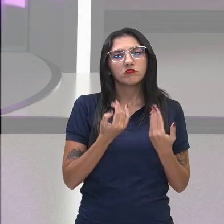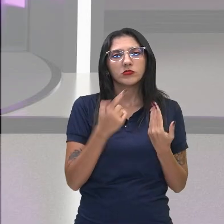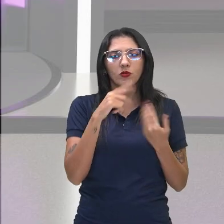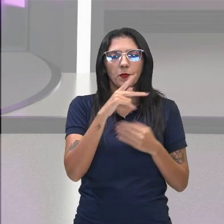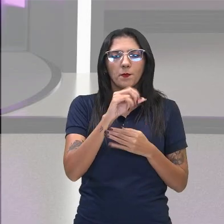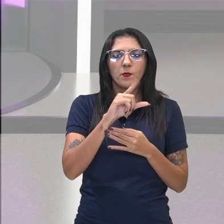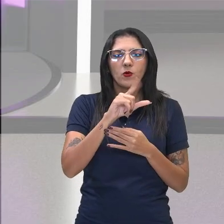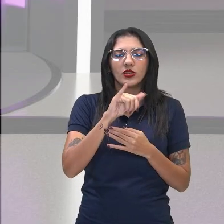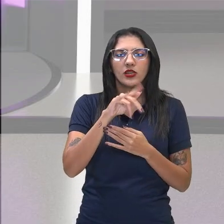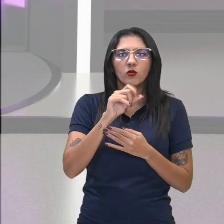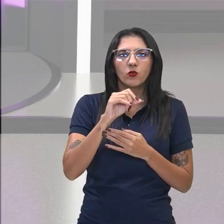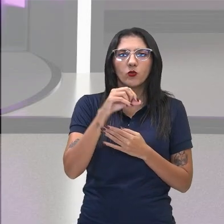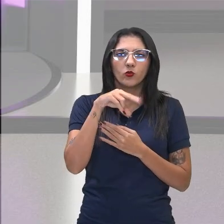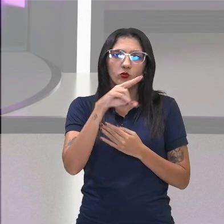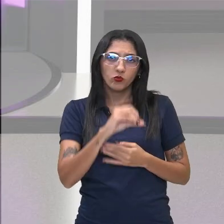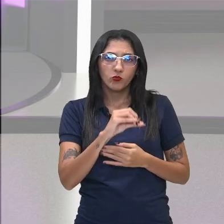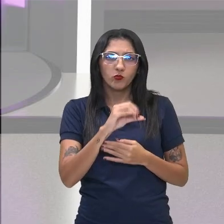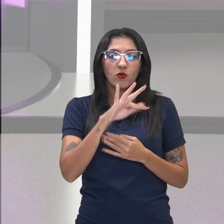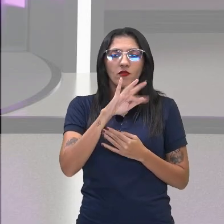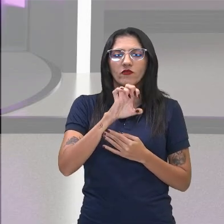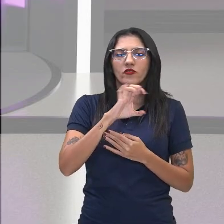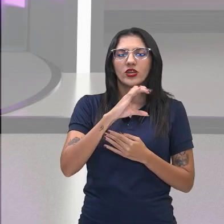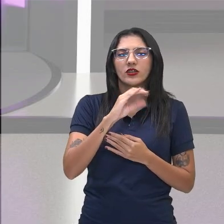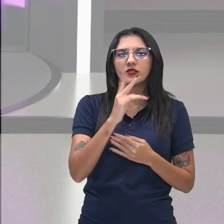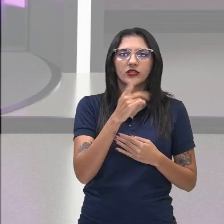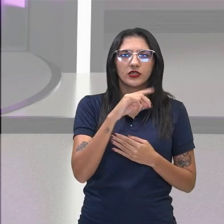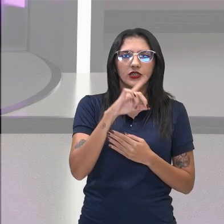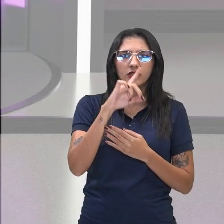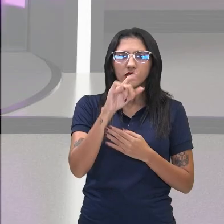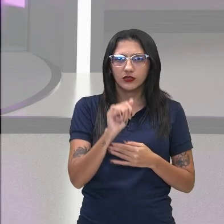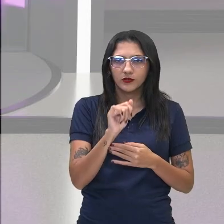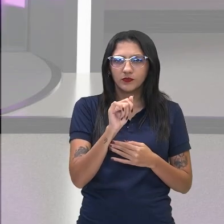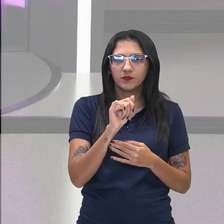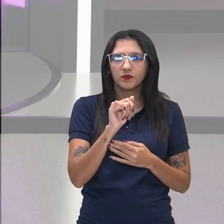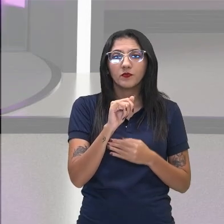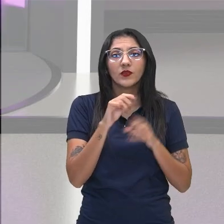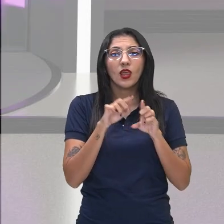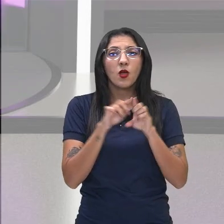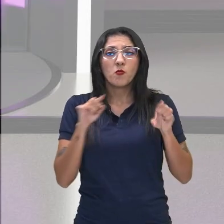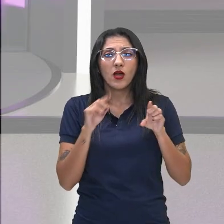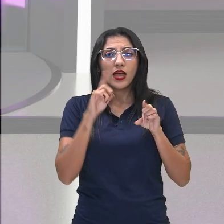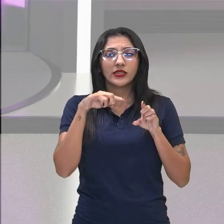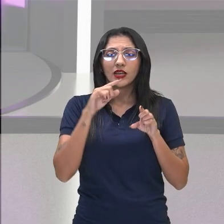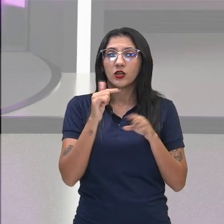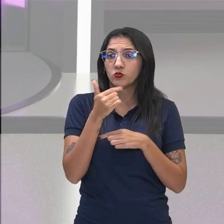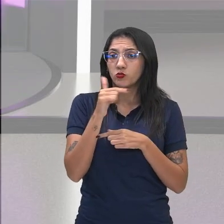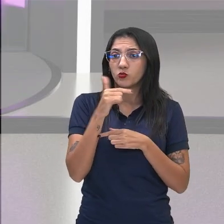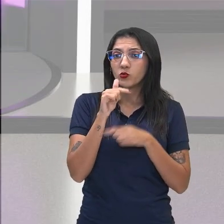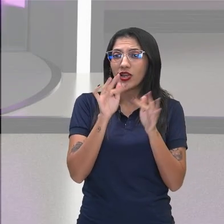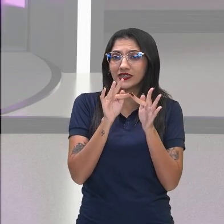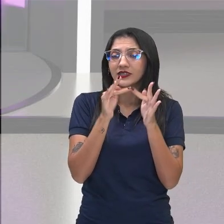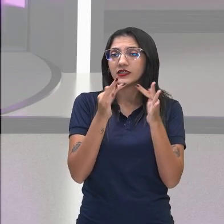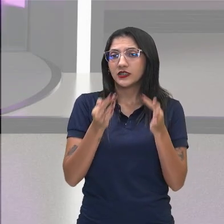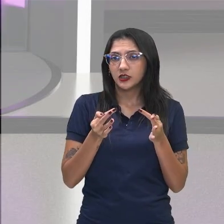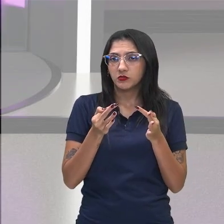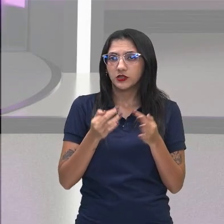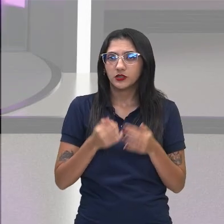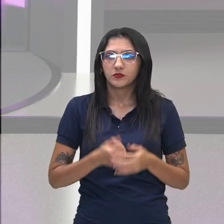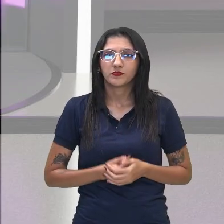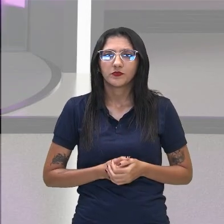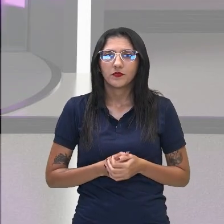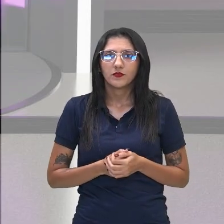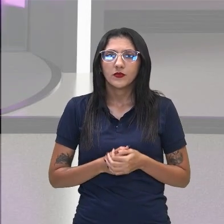poligonal fechada. Porém, ela, nesse caso, ela não vai ser uma linha poligonal simples. Por quê? Porque